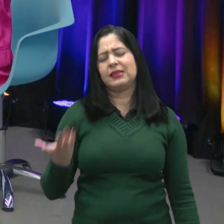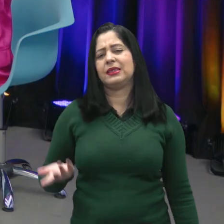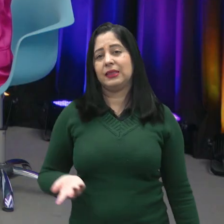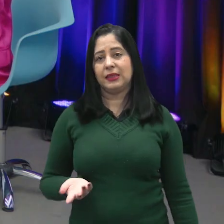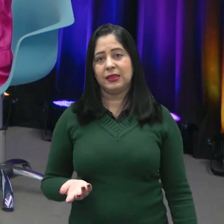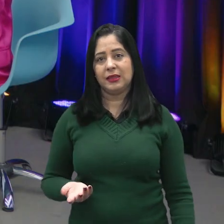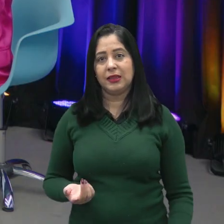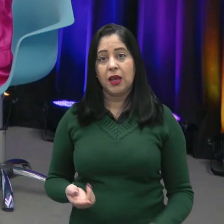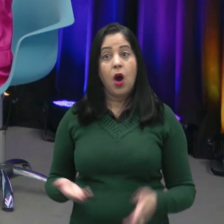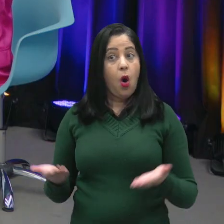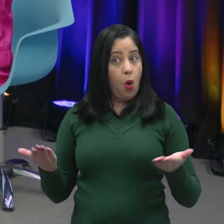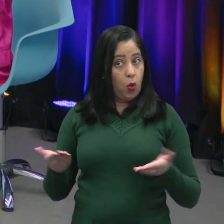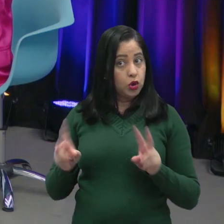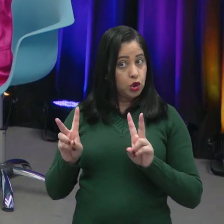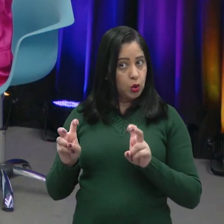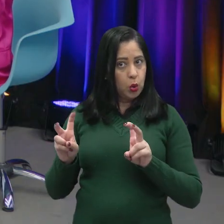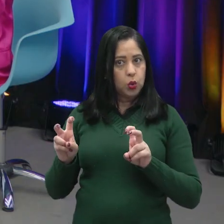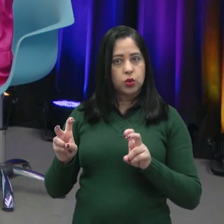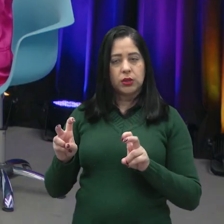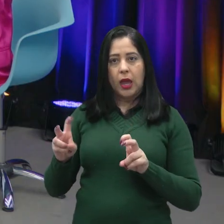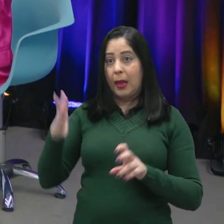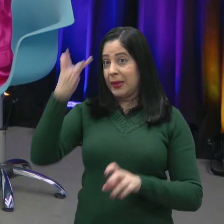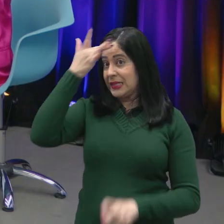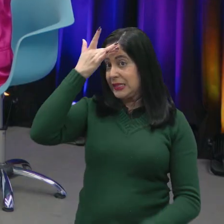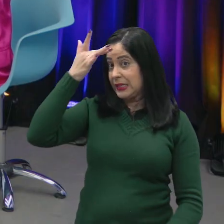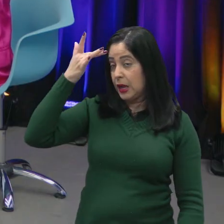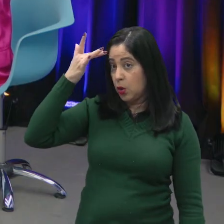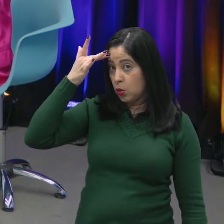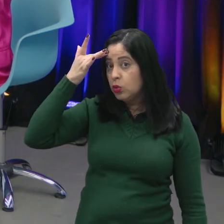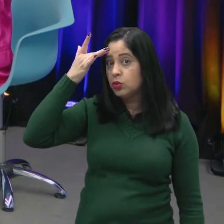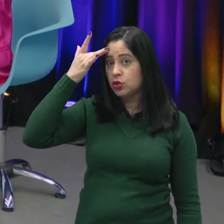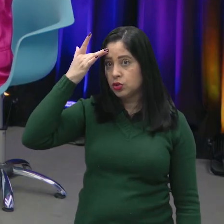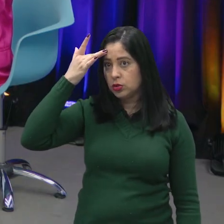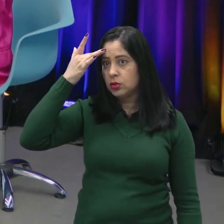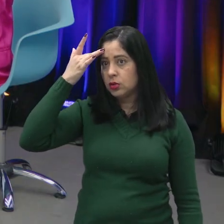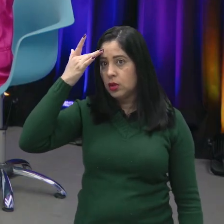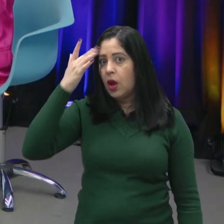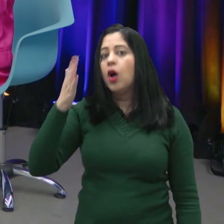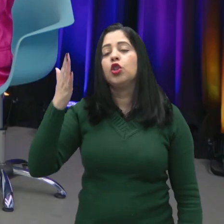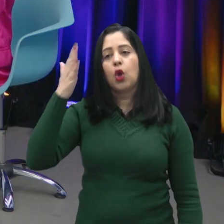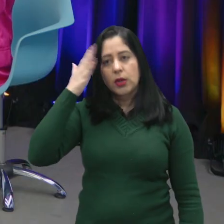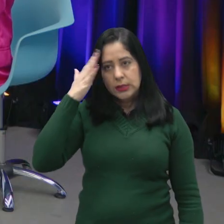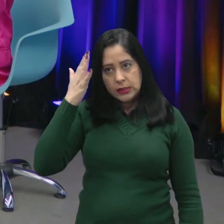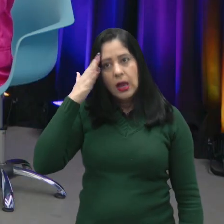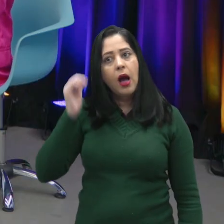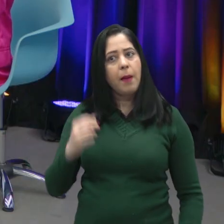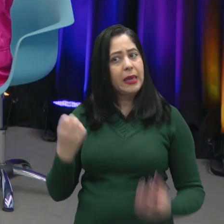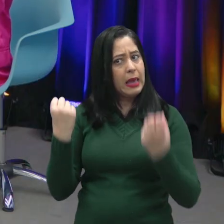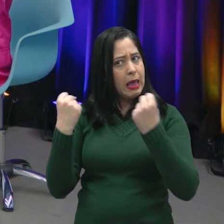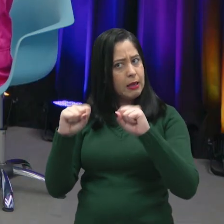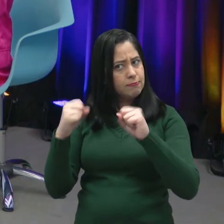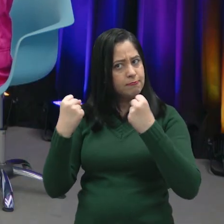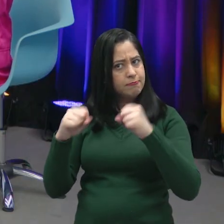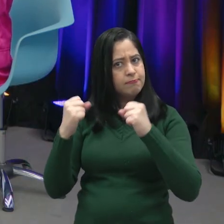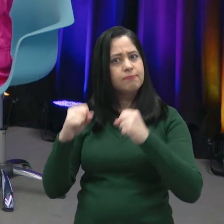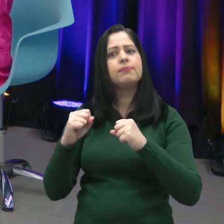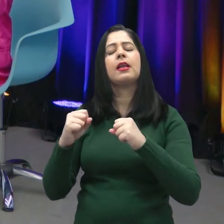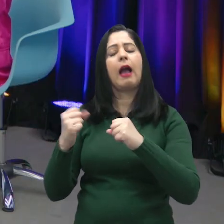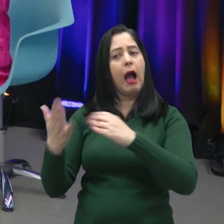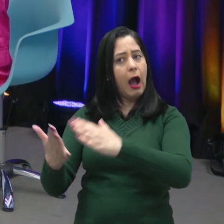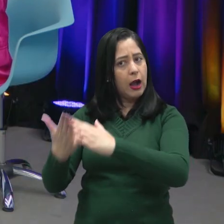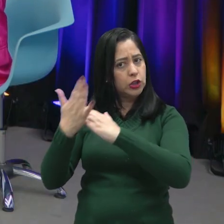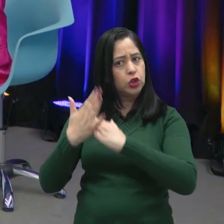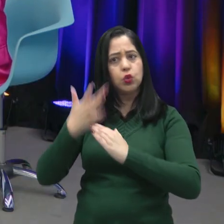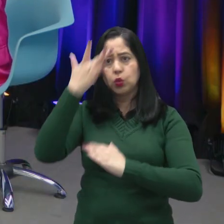né, falando sobre saúde emocional, porque é muito nicho do programa, a gente sabe quanto a educação física, a prática de atividade física, ela é